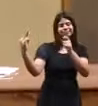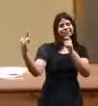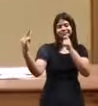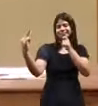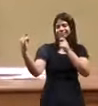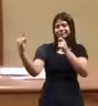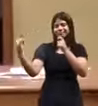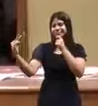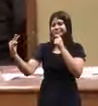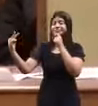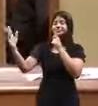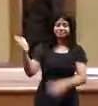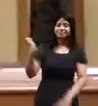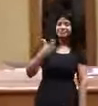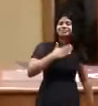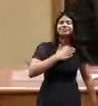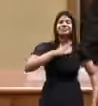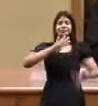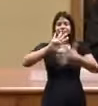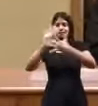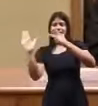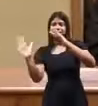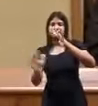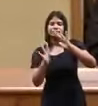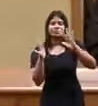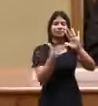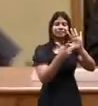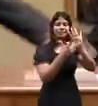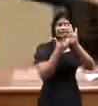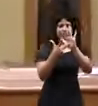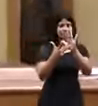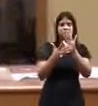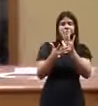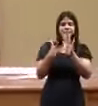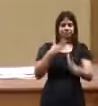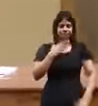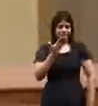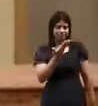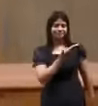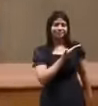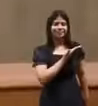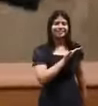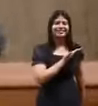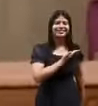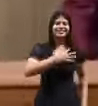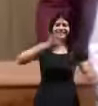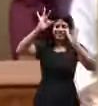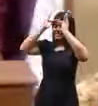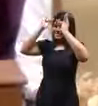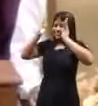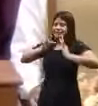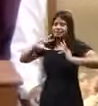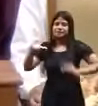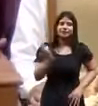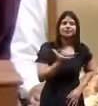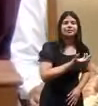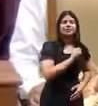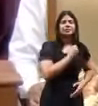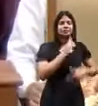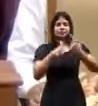dele. Meu grande herói é o amigo mais fiel.